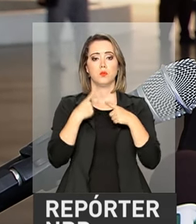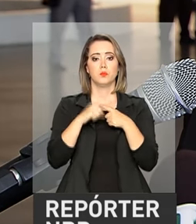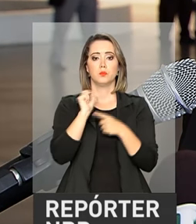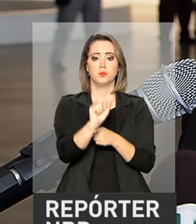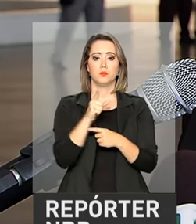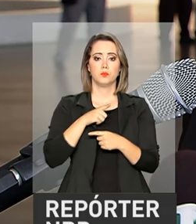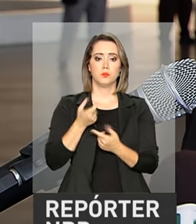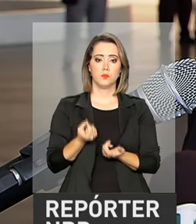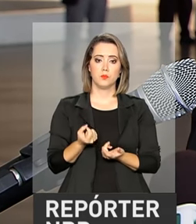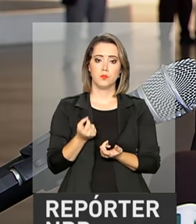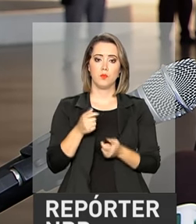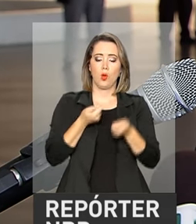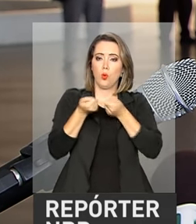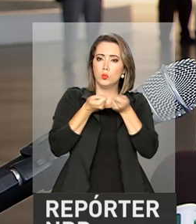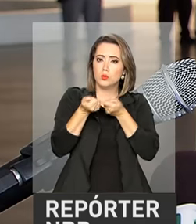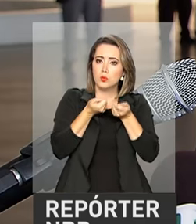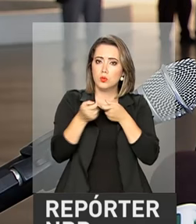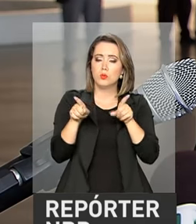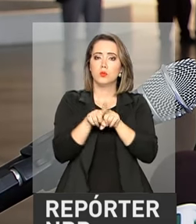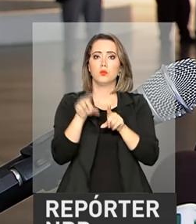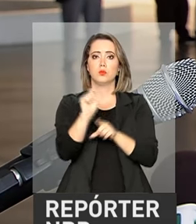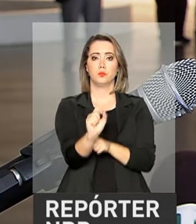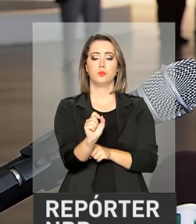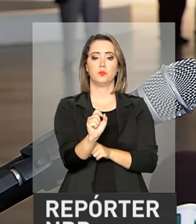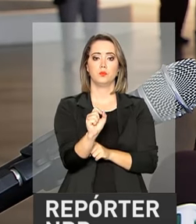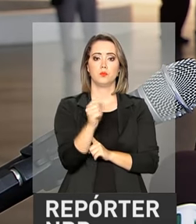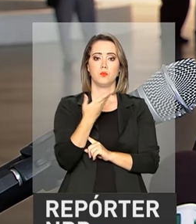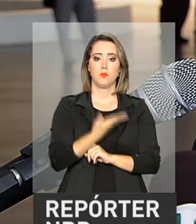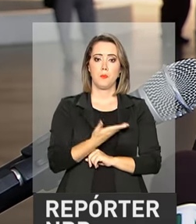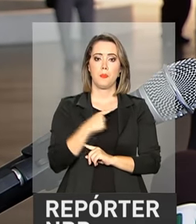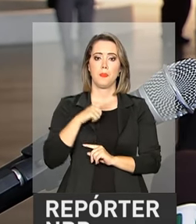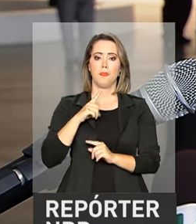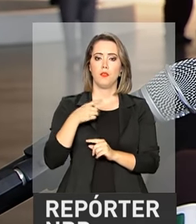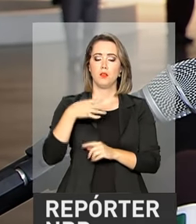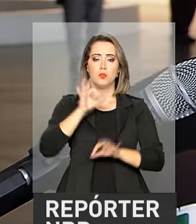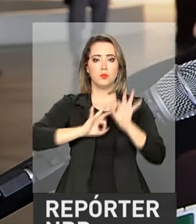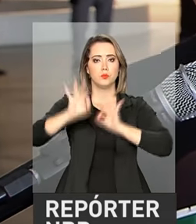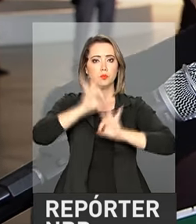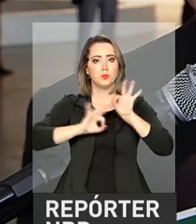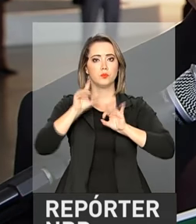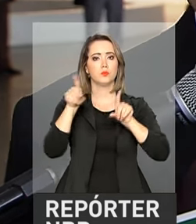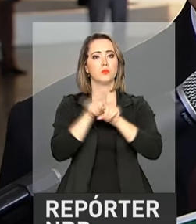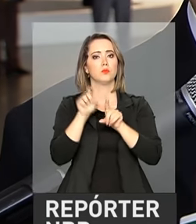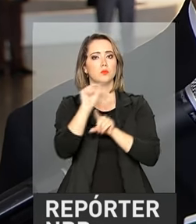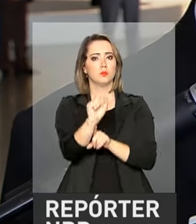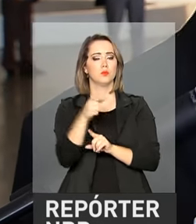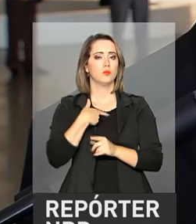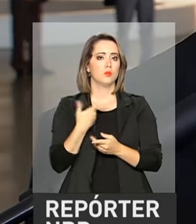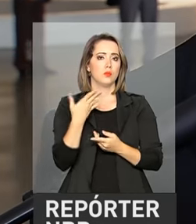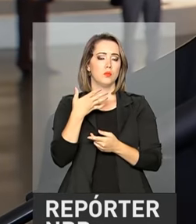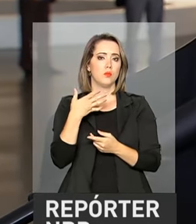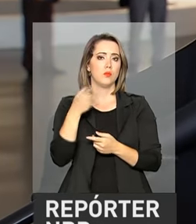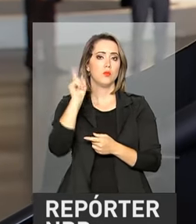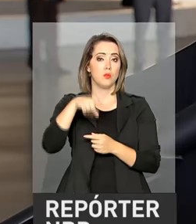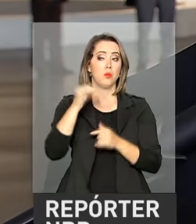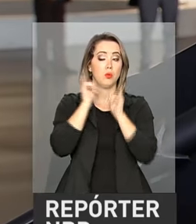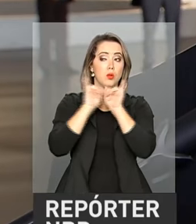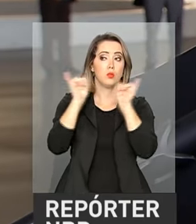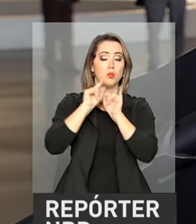as coisas estão ajustadas. Mas vamos esperar primeiro que votar a reforma trabalhista, né? E depois é que vamos votar a